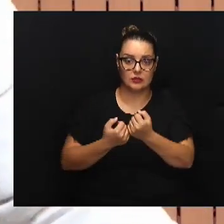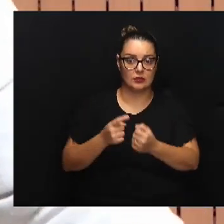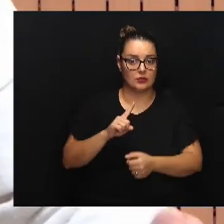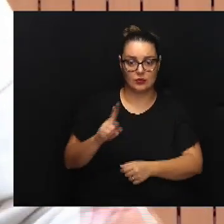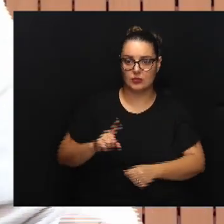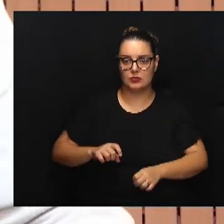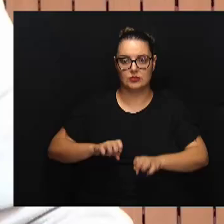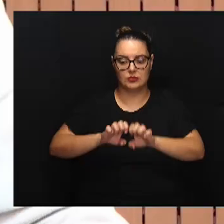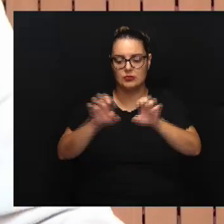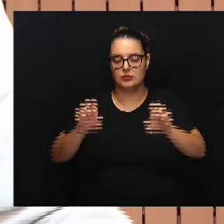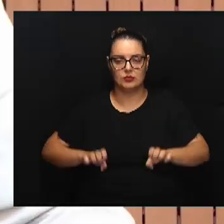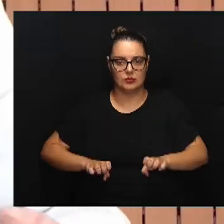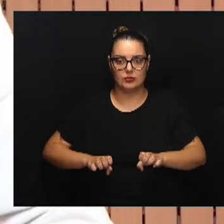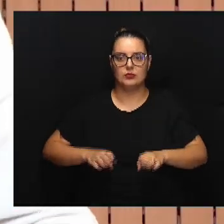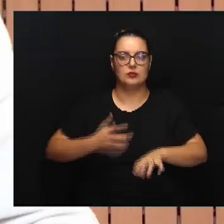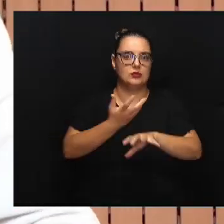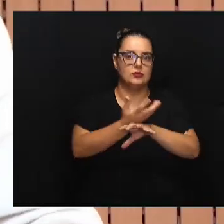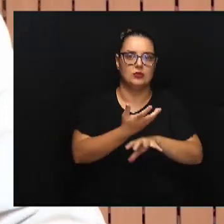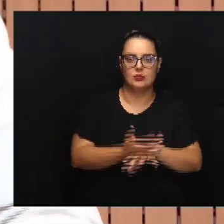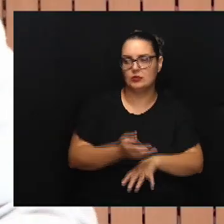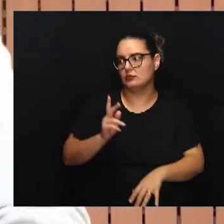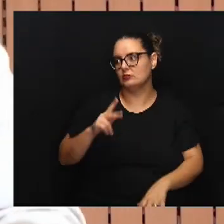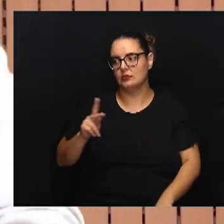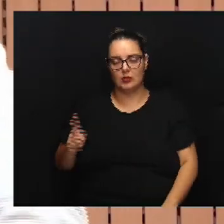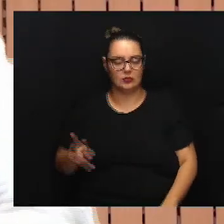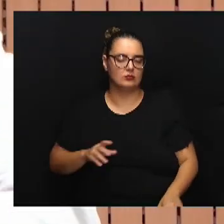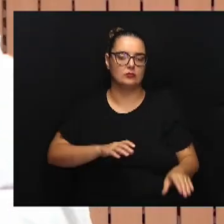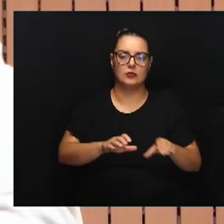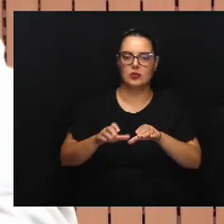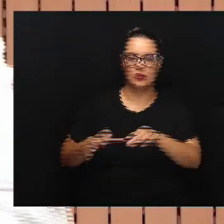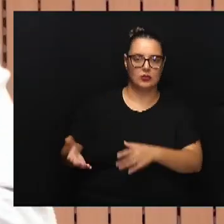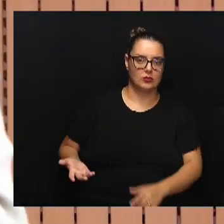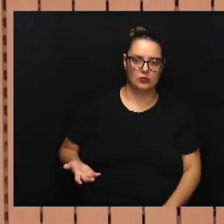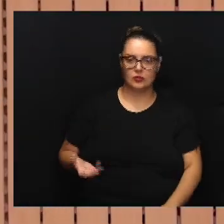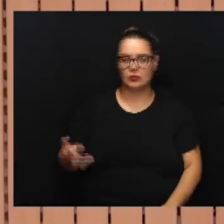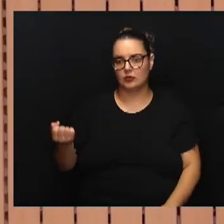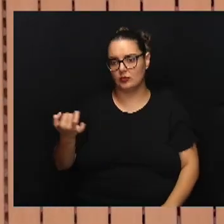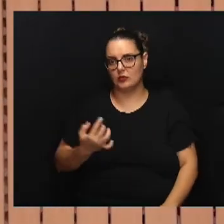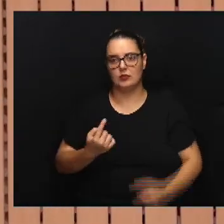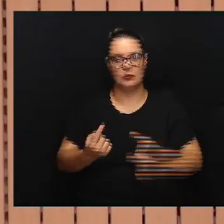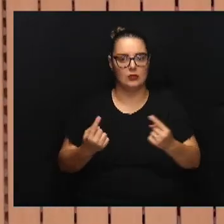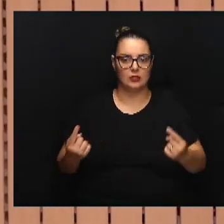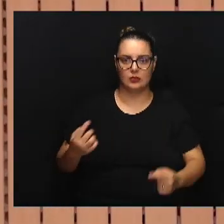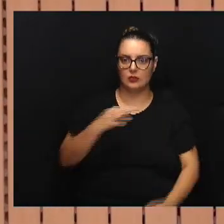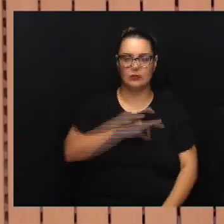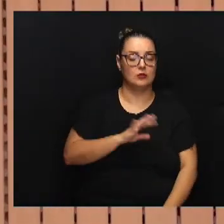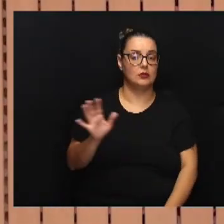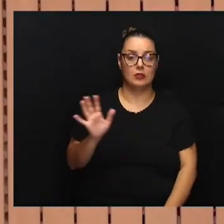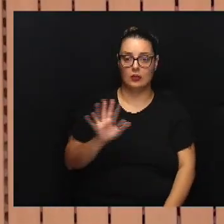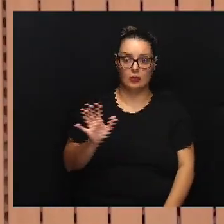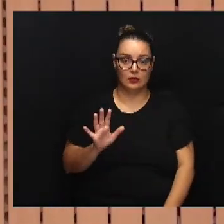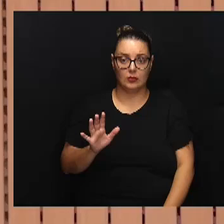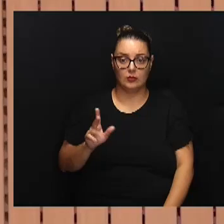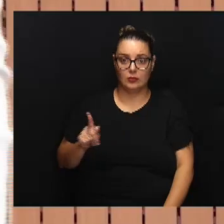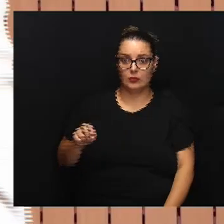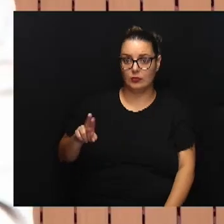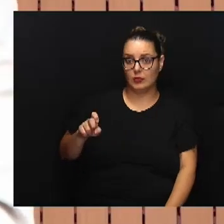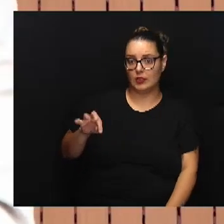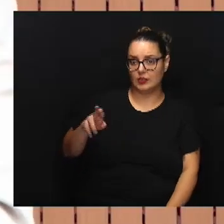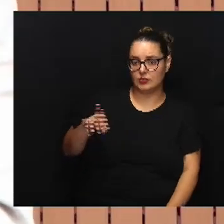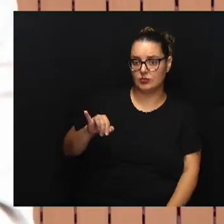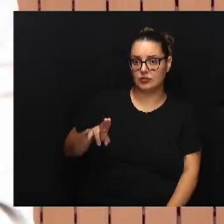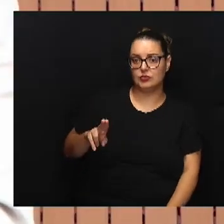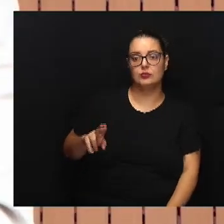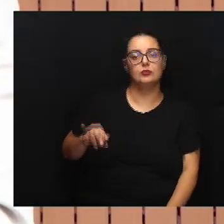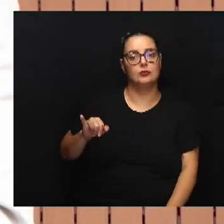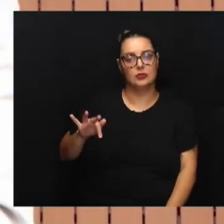estrutura mínima de disciplinas, de professores, de coordenadores, quanto cada um vai receber. No Partiu IF, tudo isso é definido. Quanto